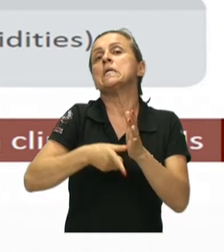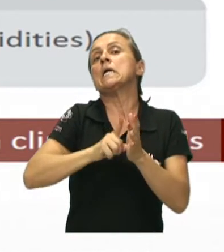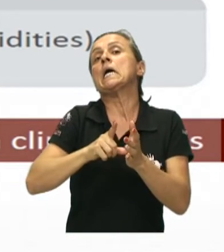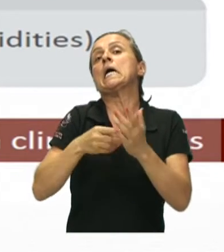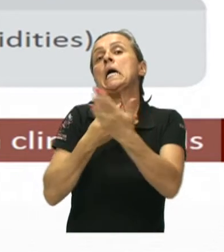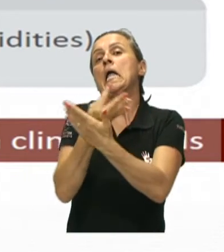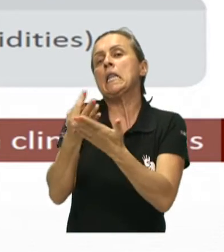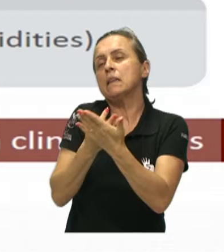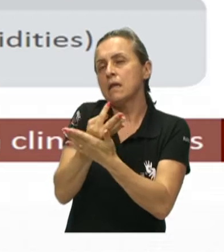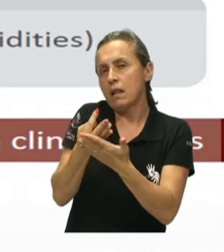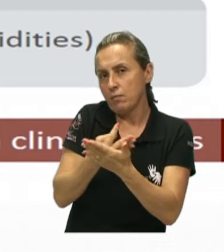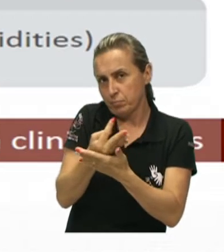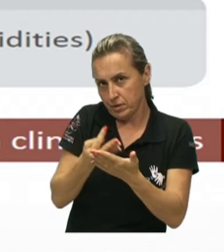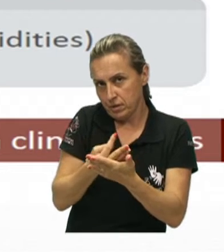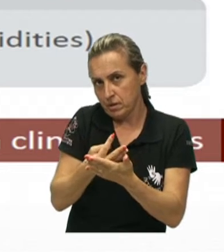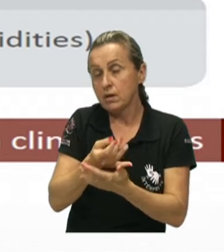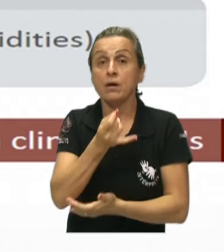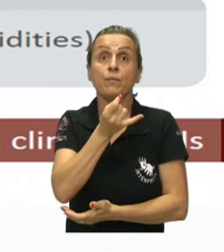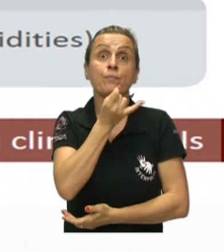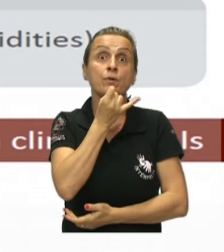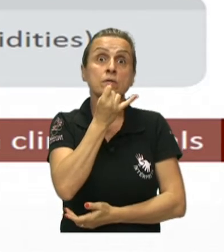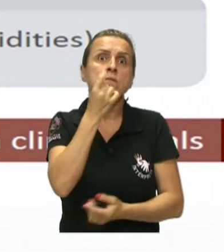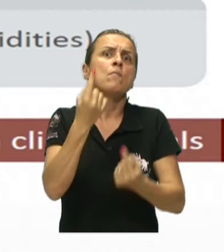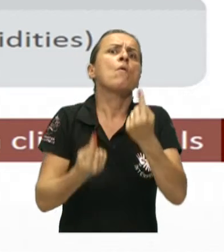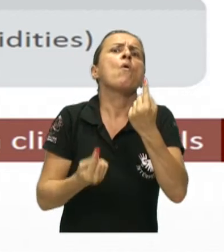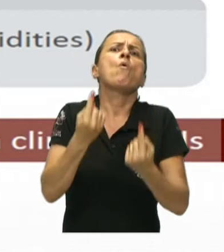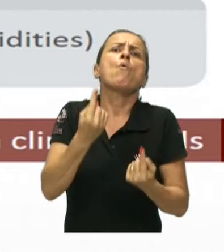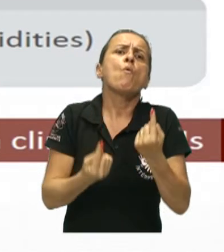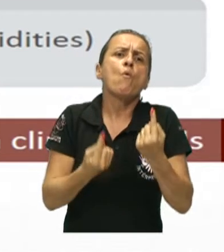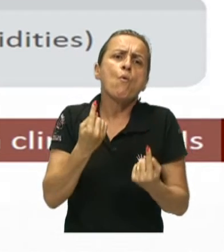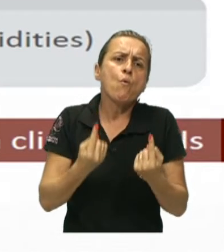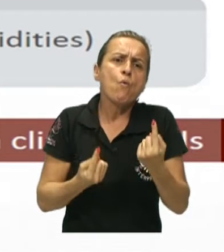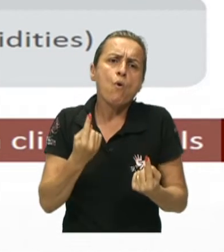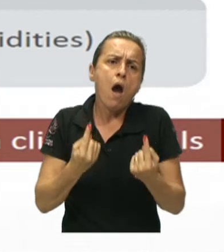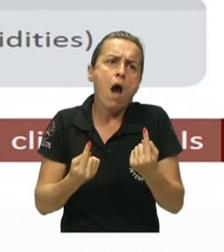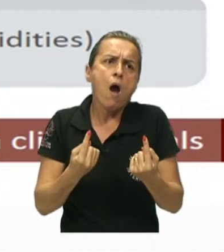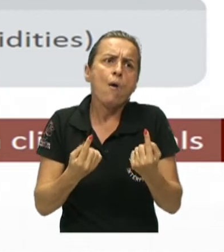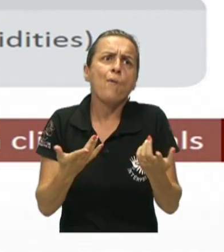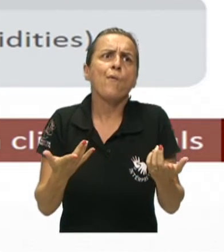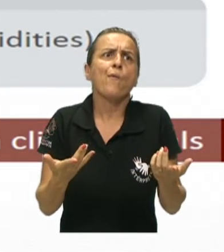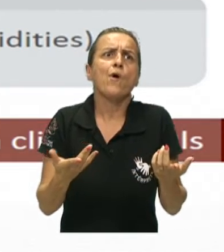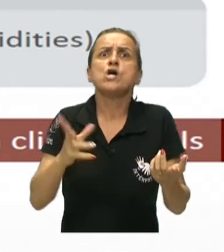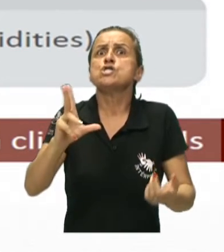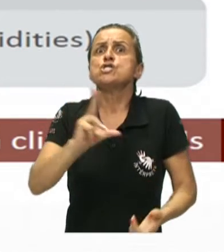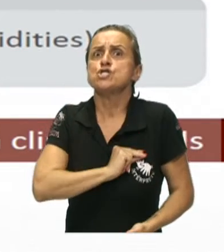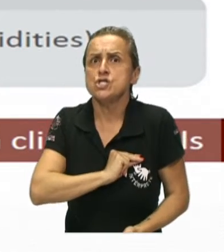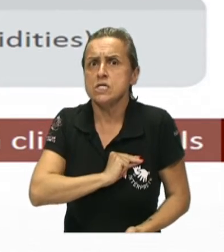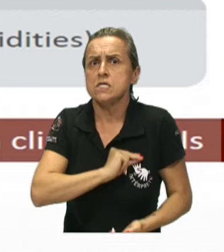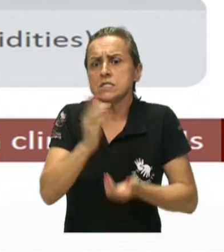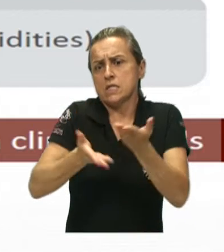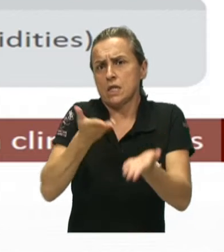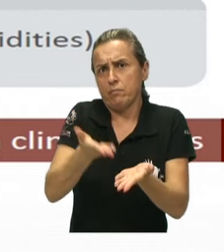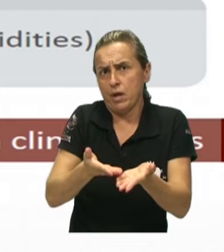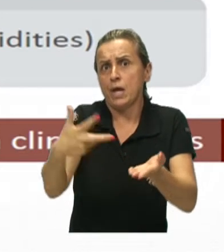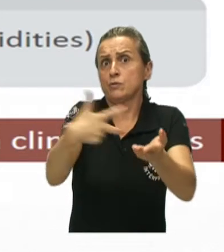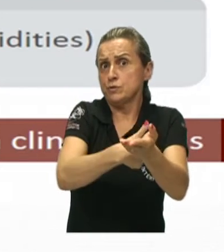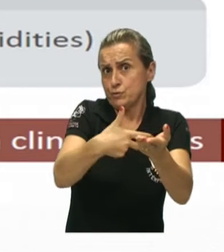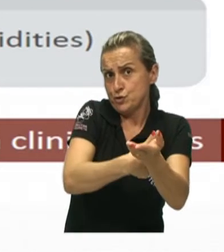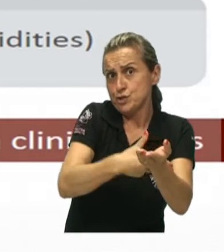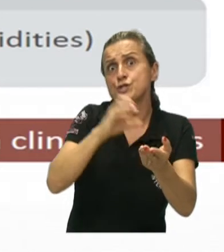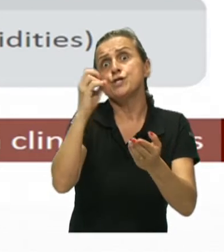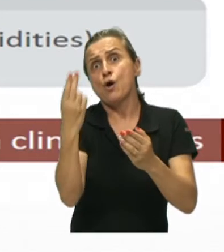são os benefícios, a sobrevida em determinado tratamento, se faz cirurgia, se faz